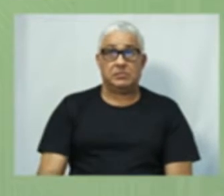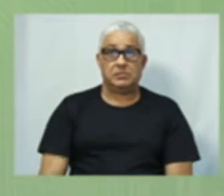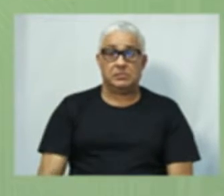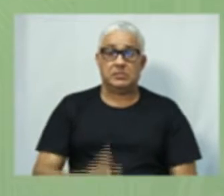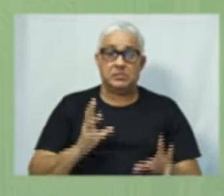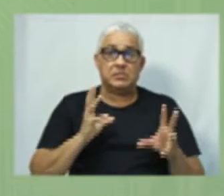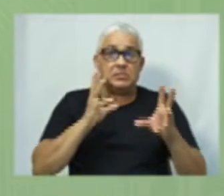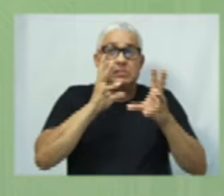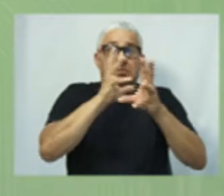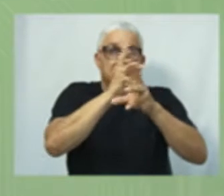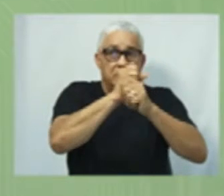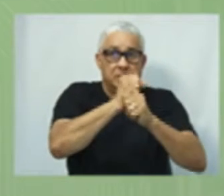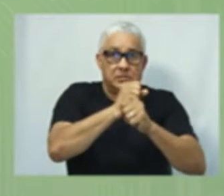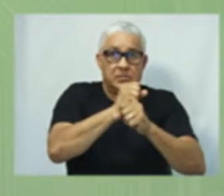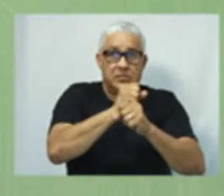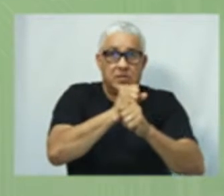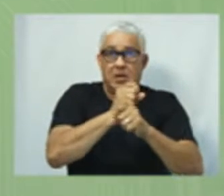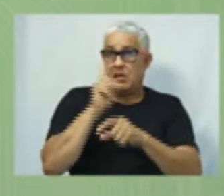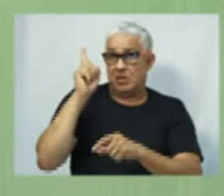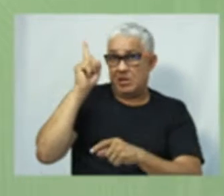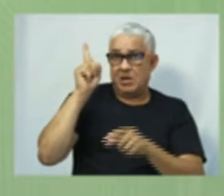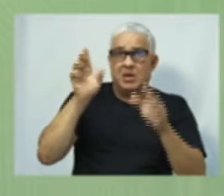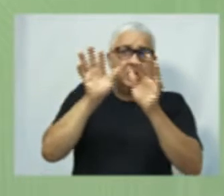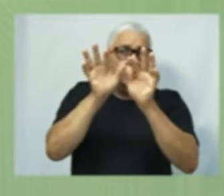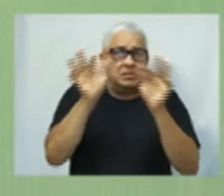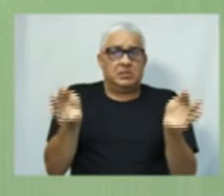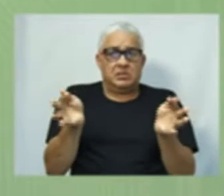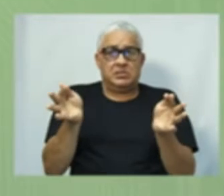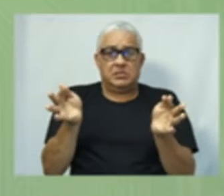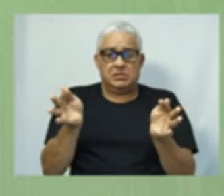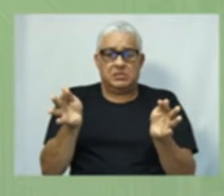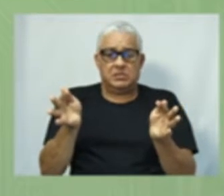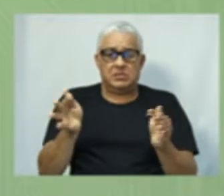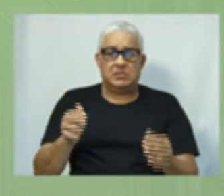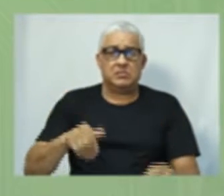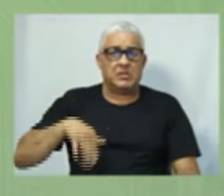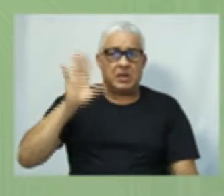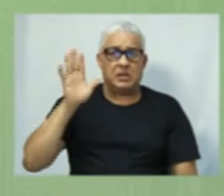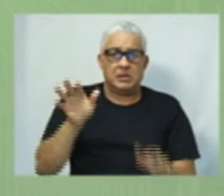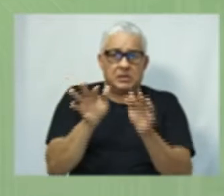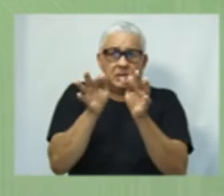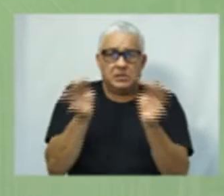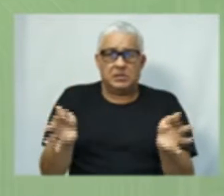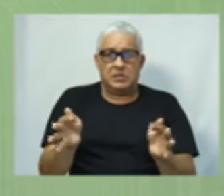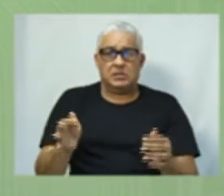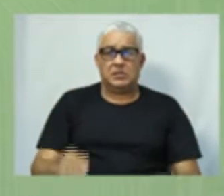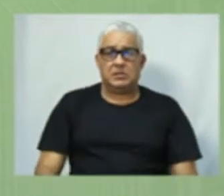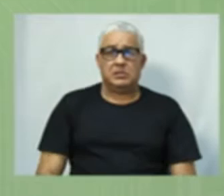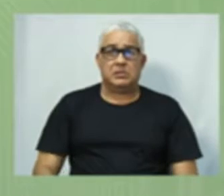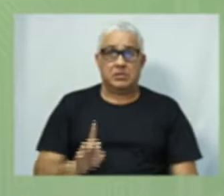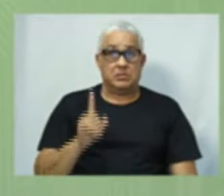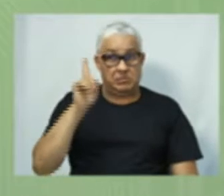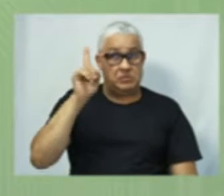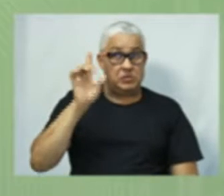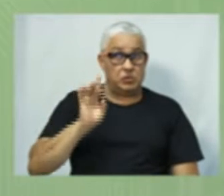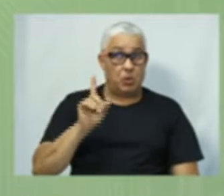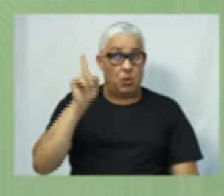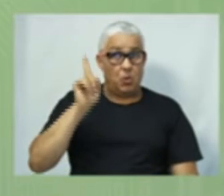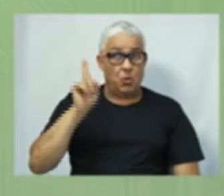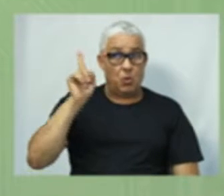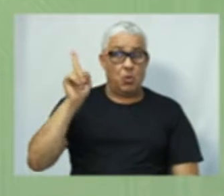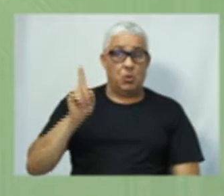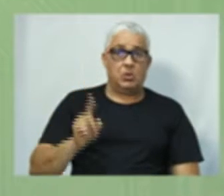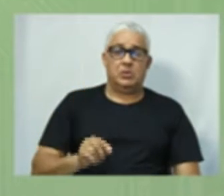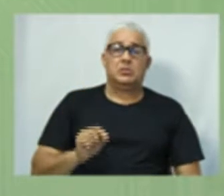acúmulo. Aqui é mais simples. Mais simples só para esse ponto. O que nós vamos fazer